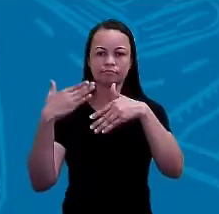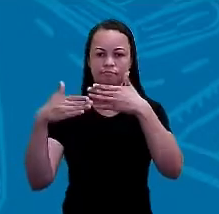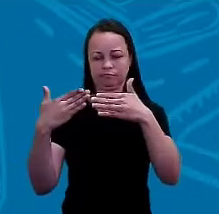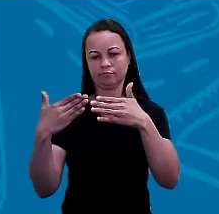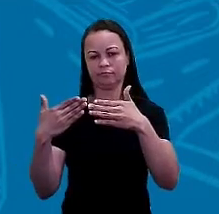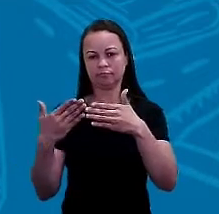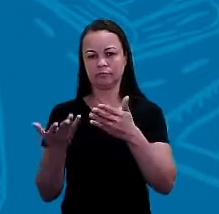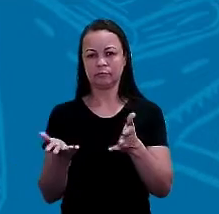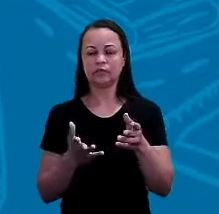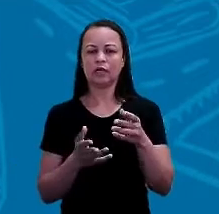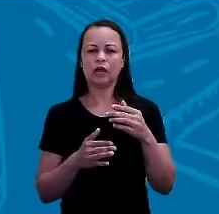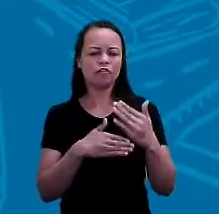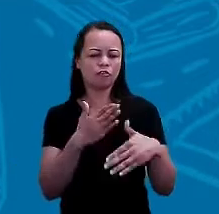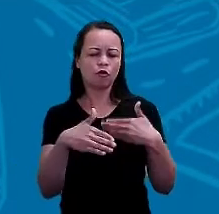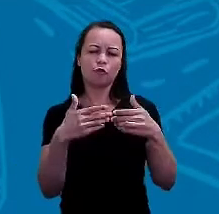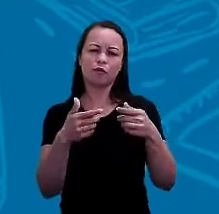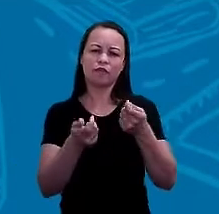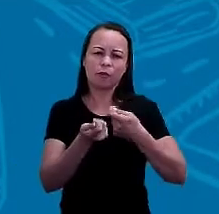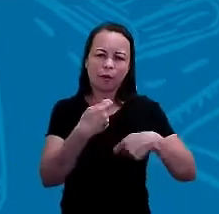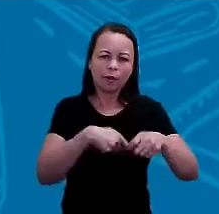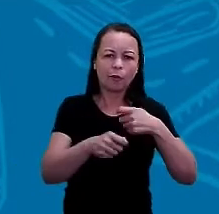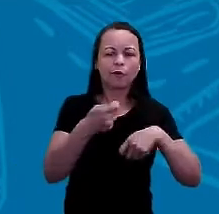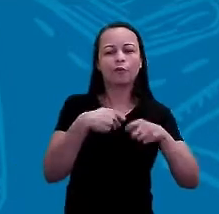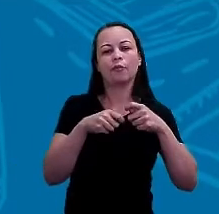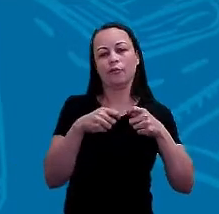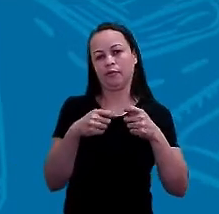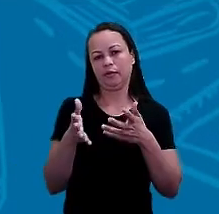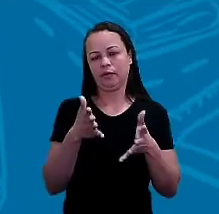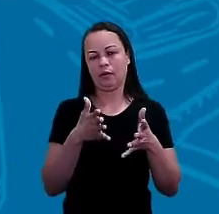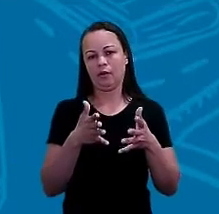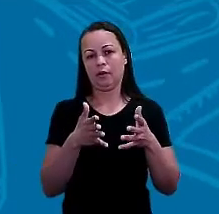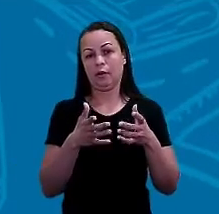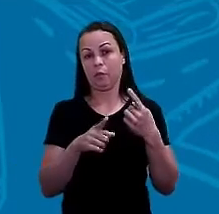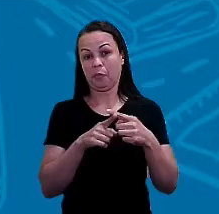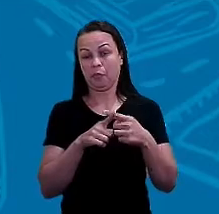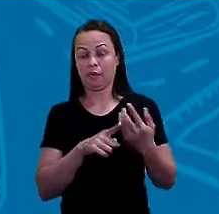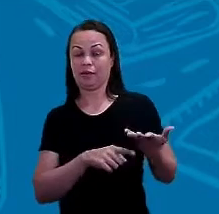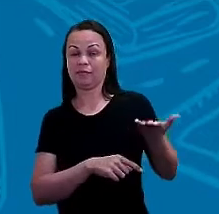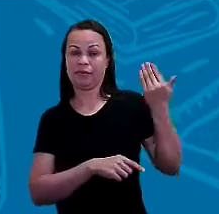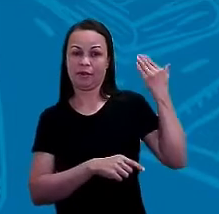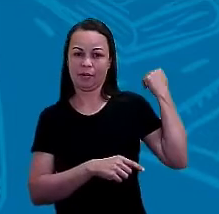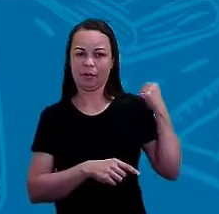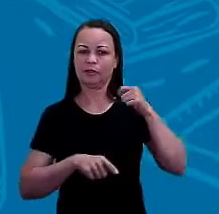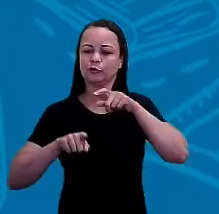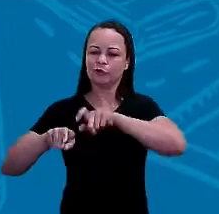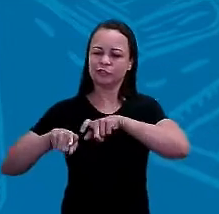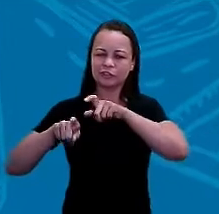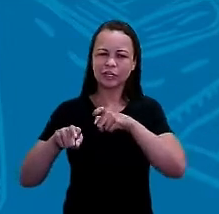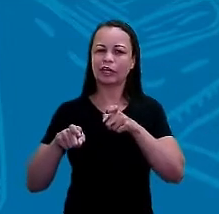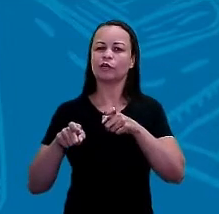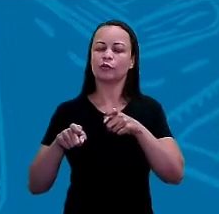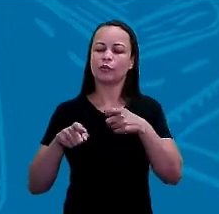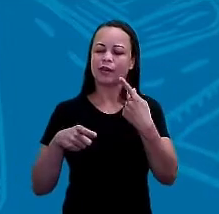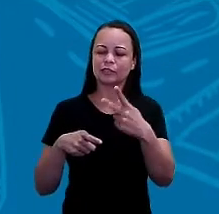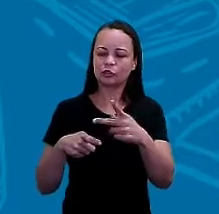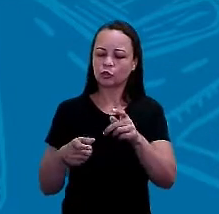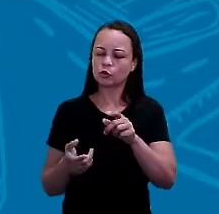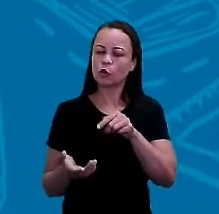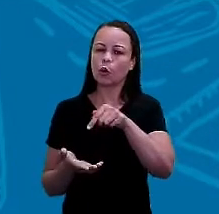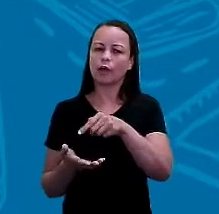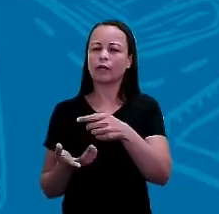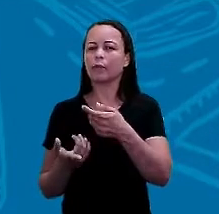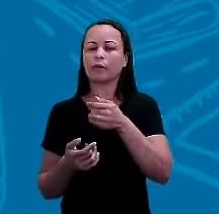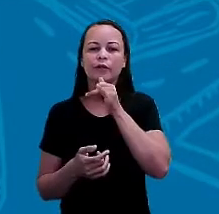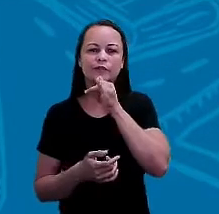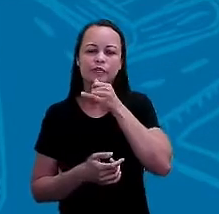eu disse, evoluiu a forma econômica, porque antigamente aquele engenho só era para ser tal coisa, então ele só era cultivo